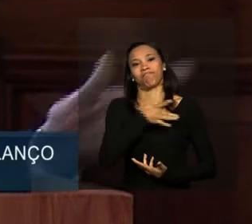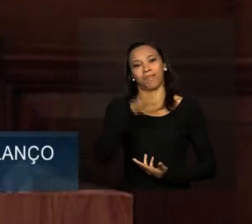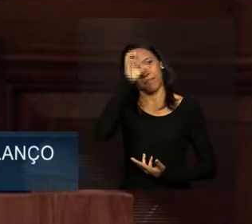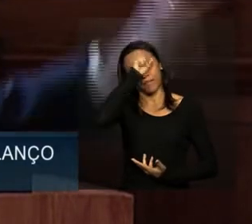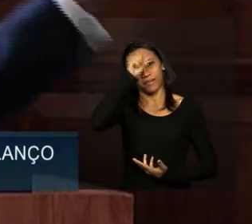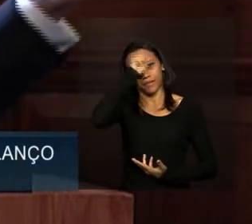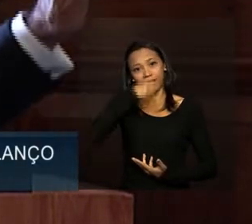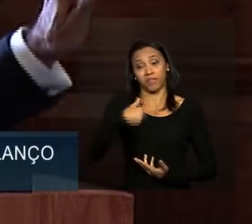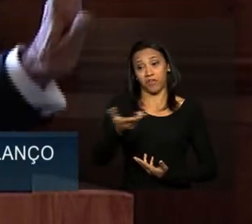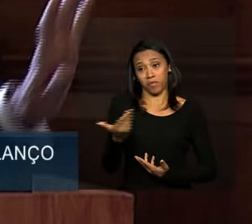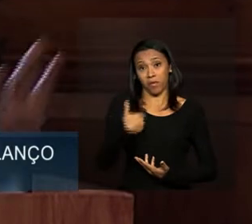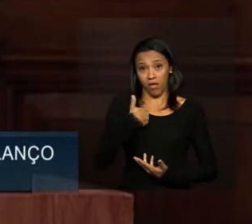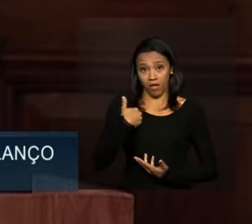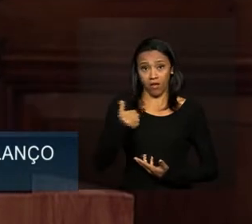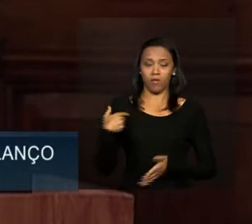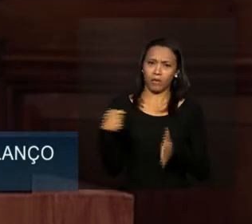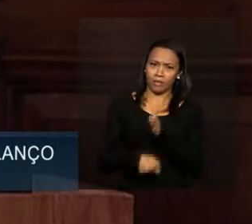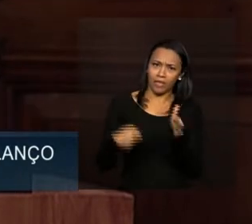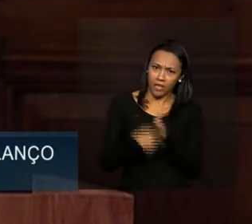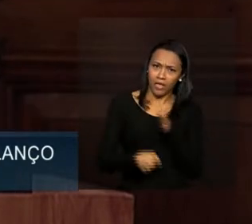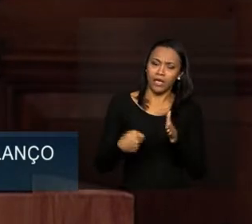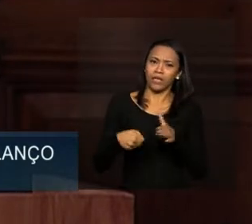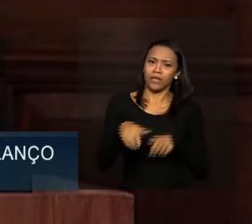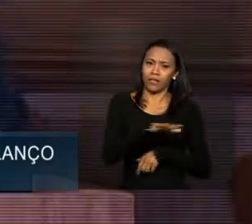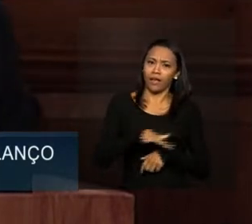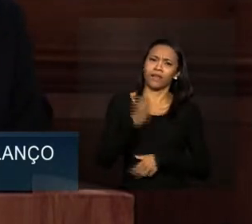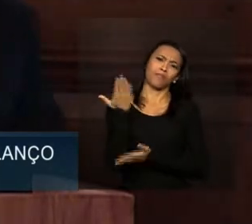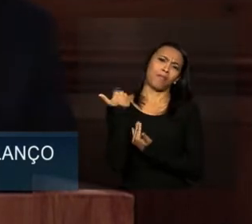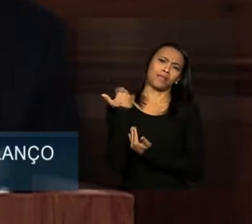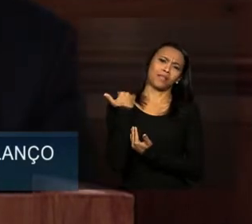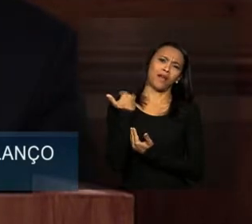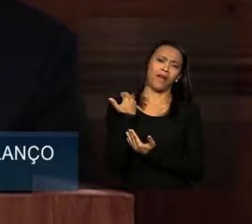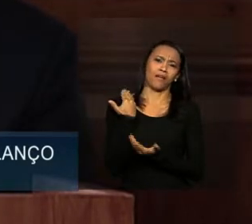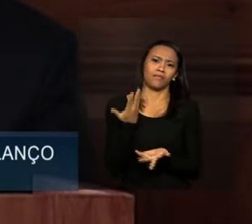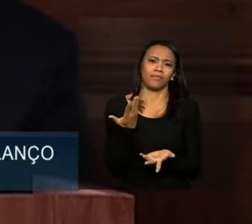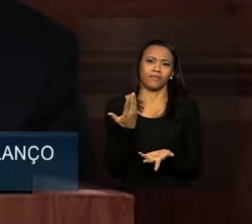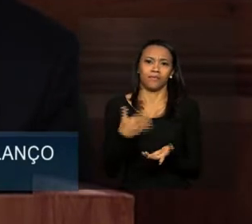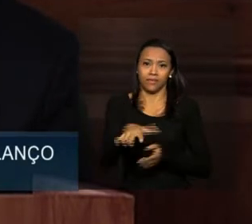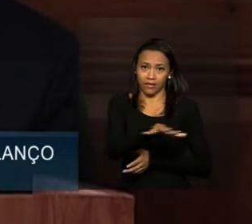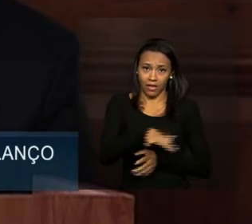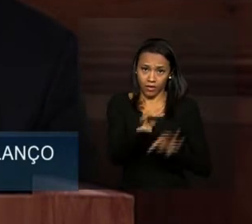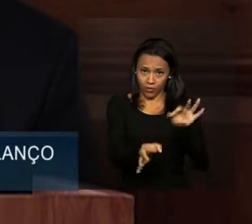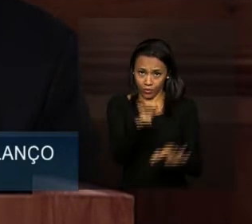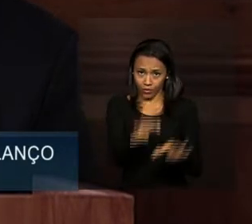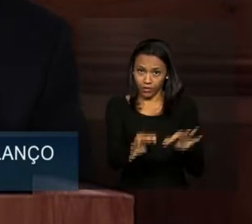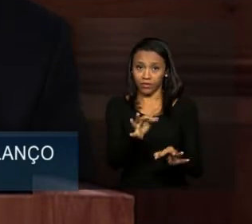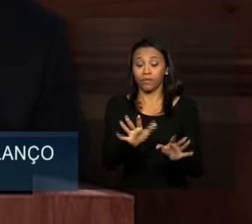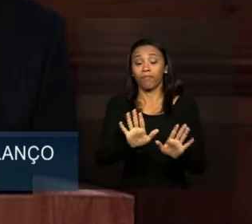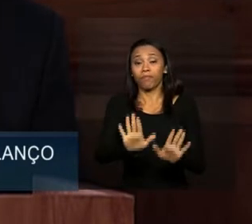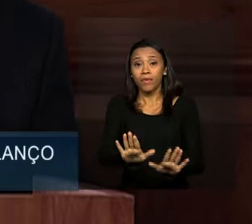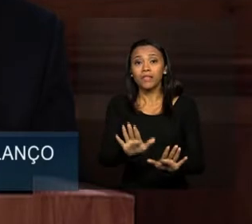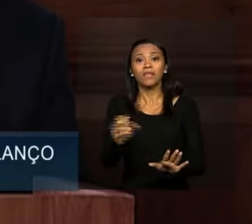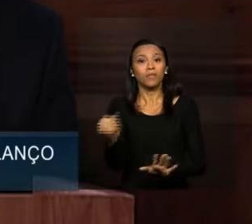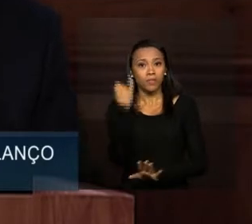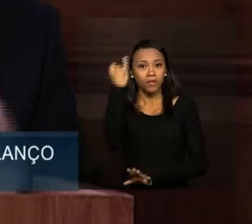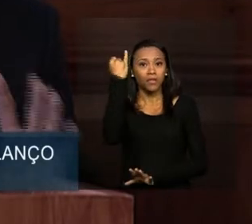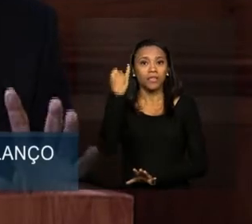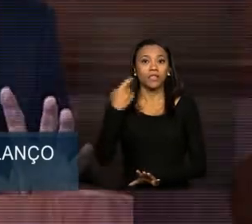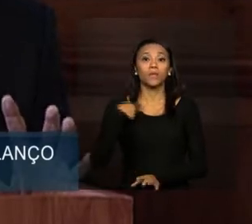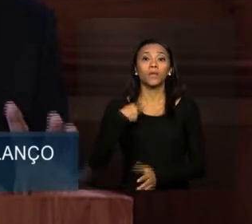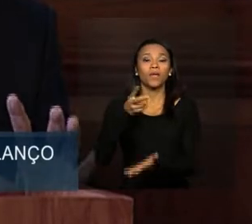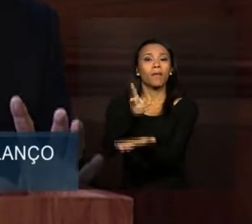senhores mais do que eu, porque eu militei na área jurídica no passado, mas são coisas fundamentais. A preservação